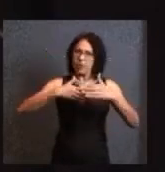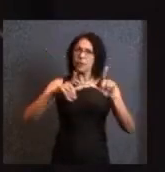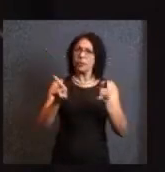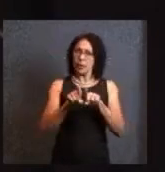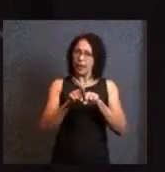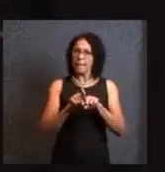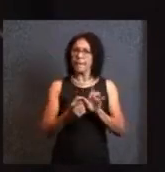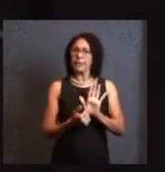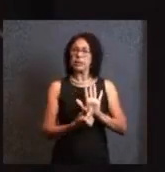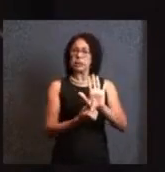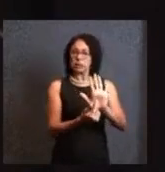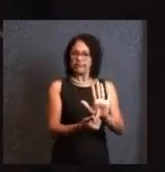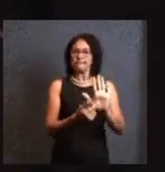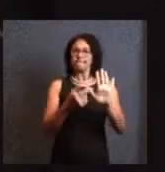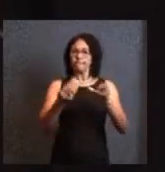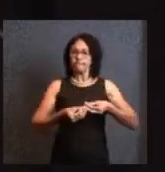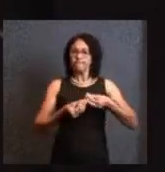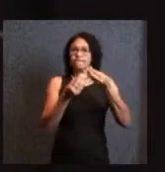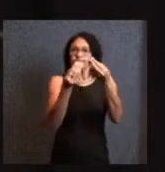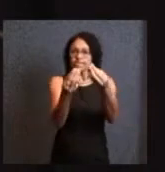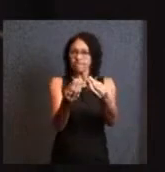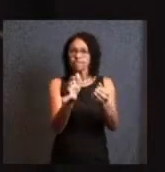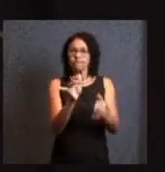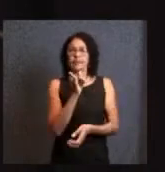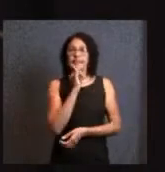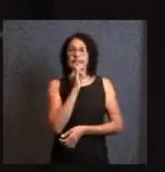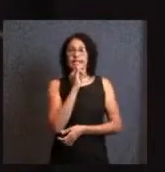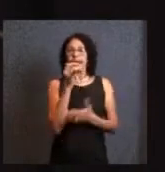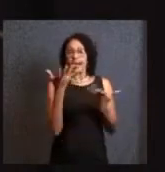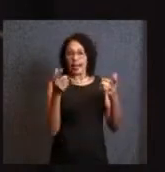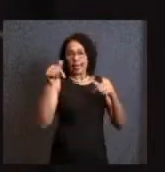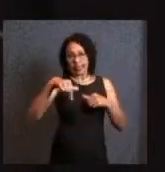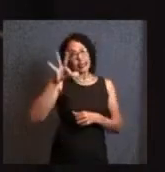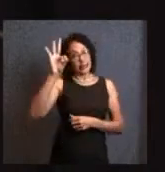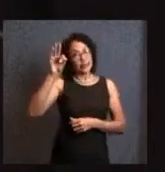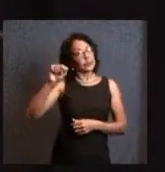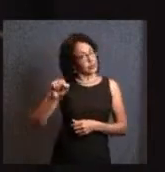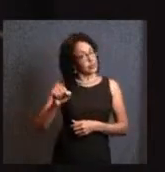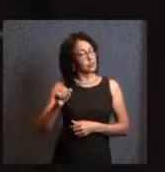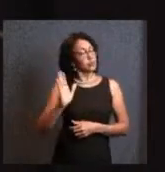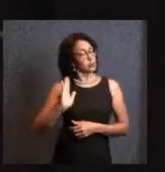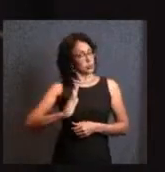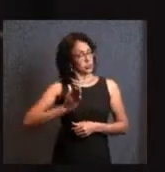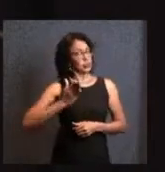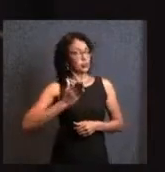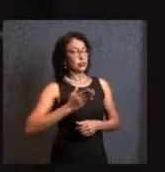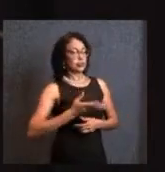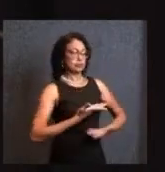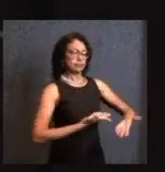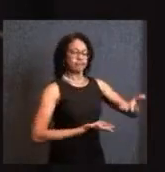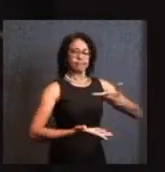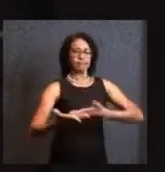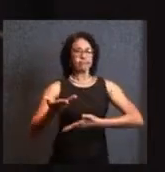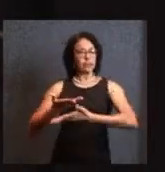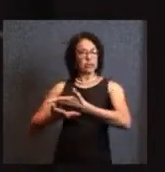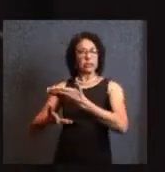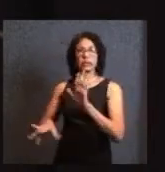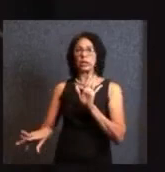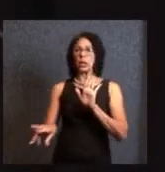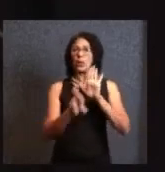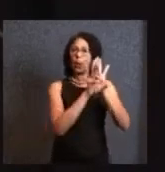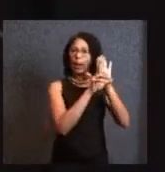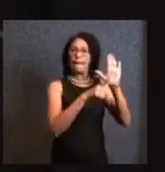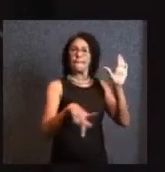de avaliação para a equipe de Feira, né? E esses modelos, eles tomam por base uma matriz de